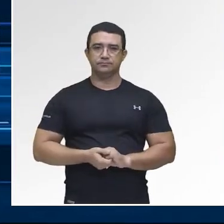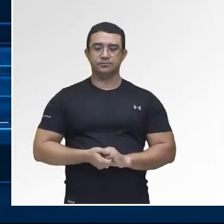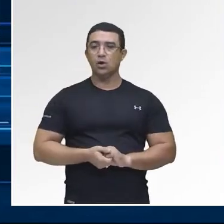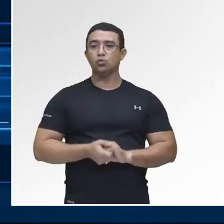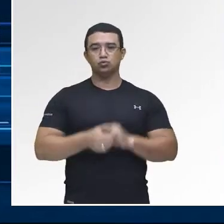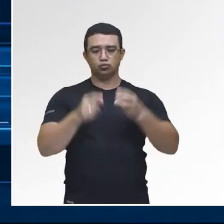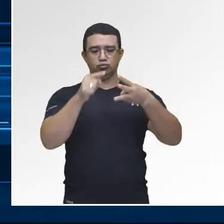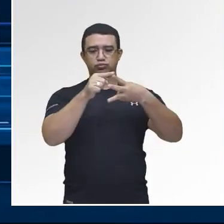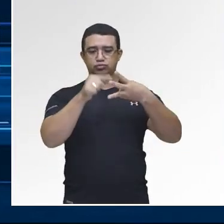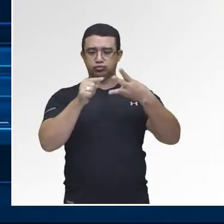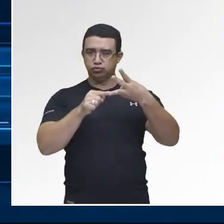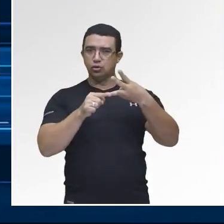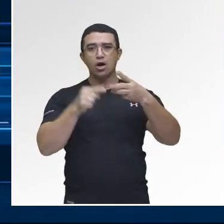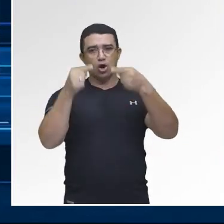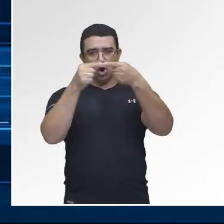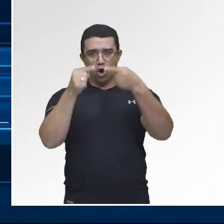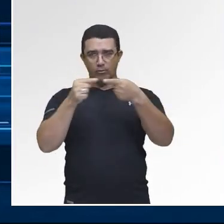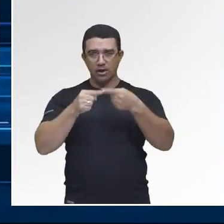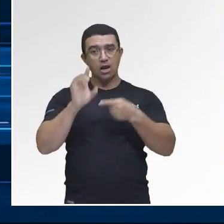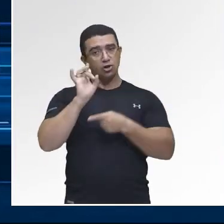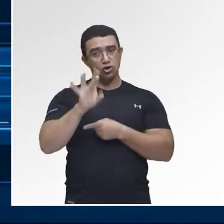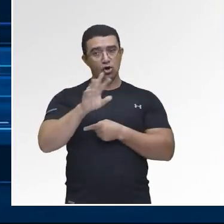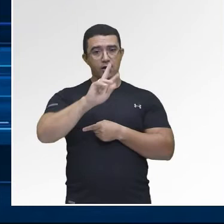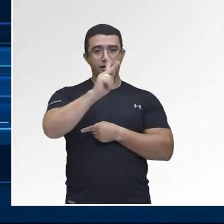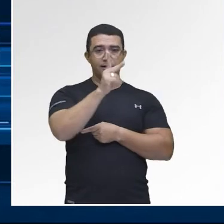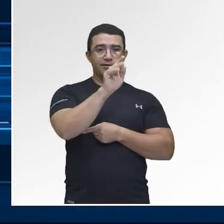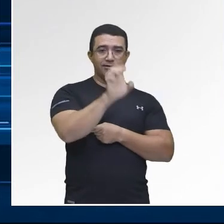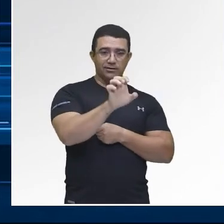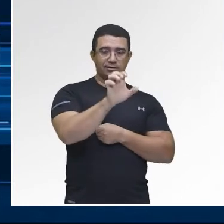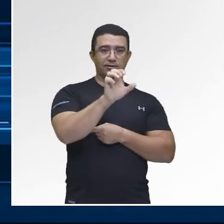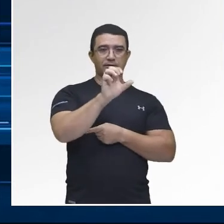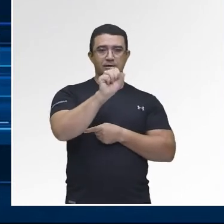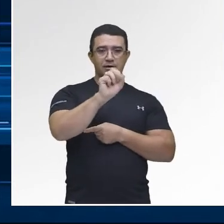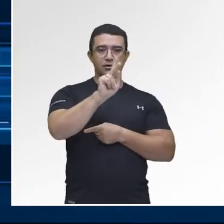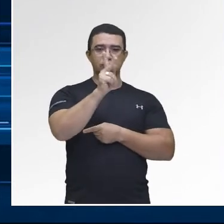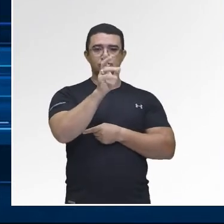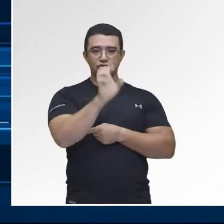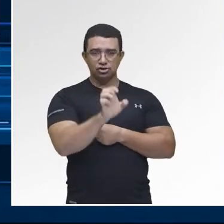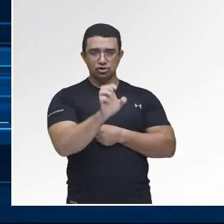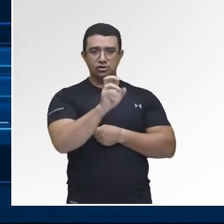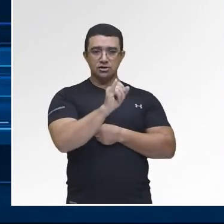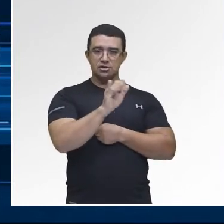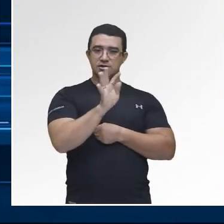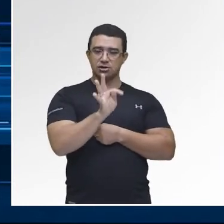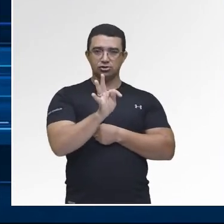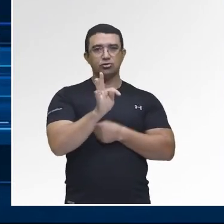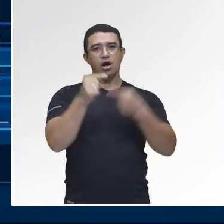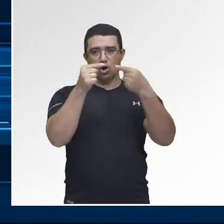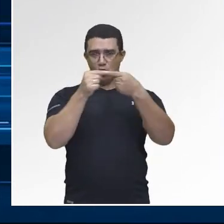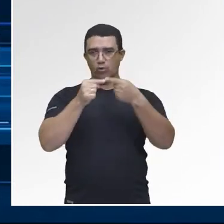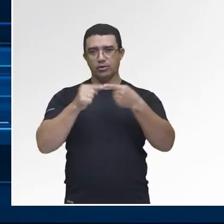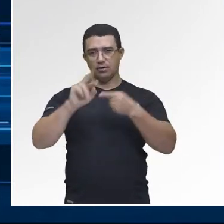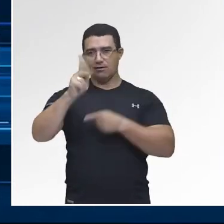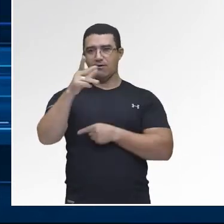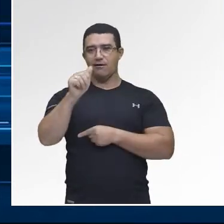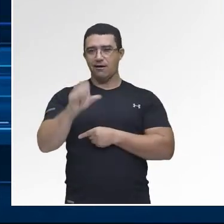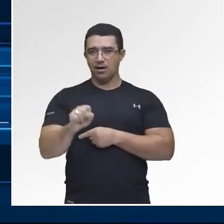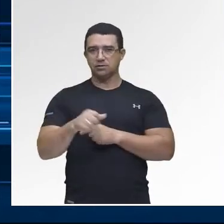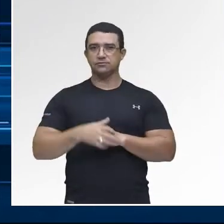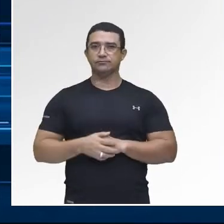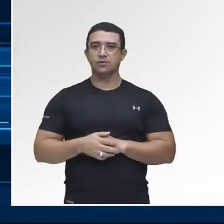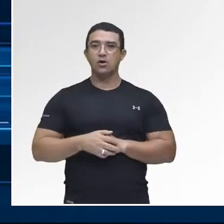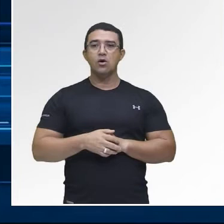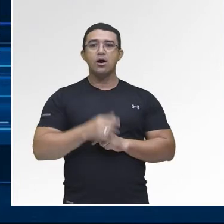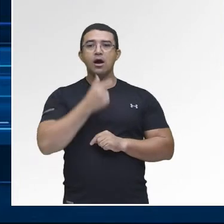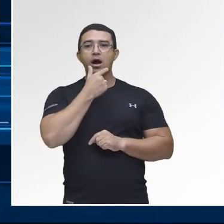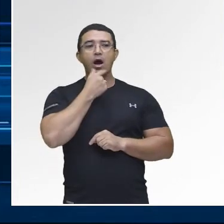not read Wars and Peace. Ele não leu Guerra e Paz. Ele não leu Guerra e